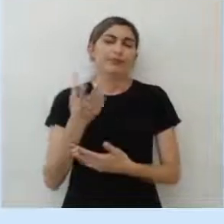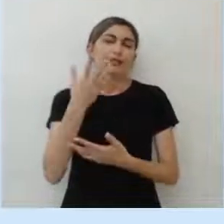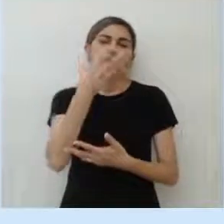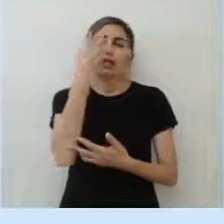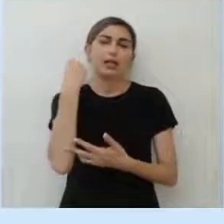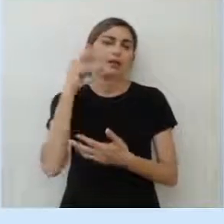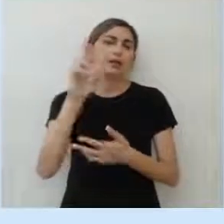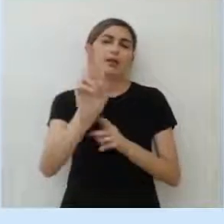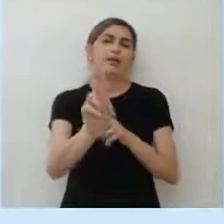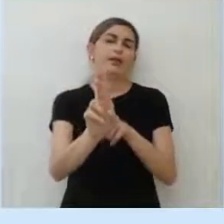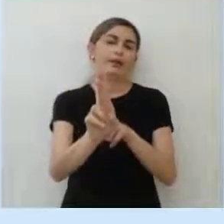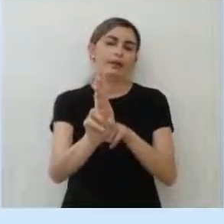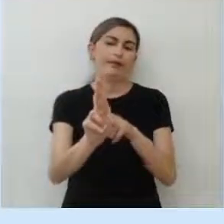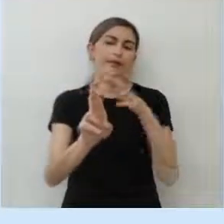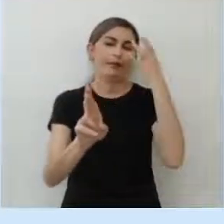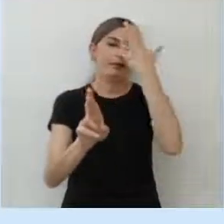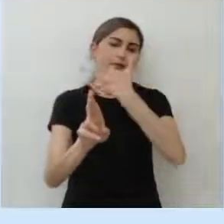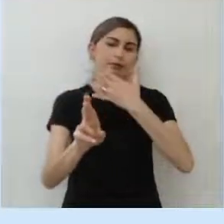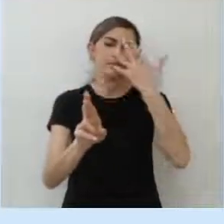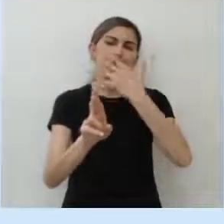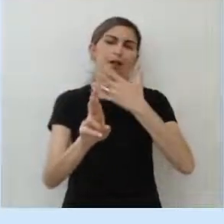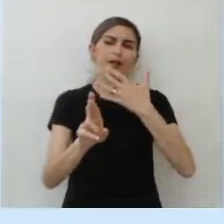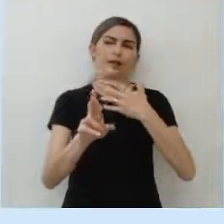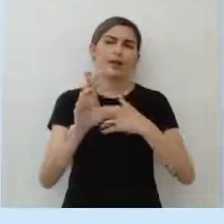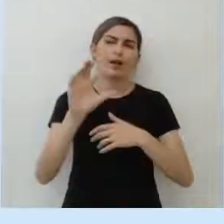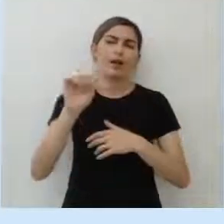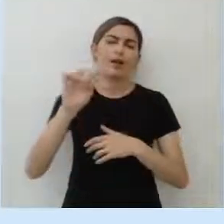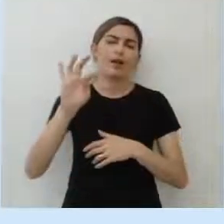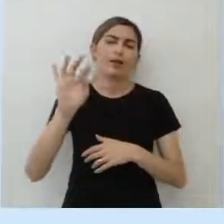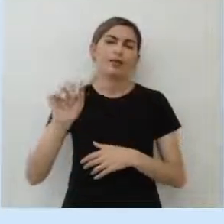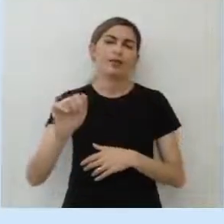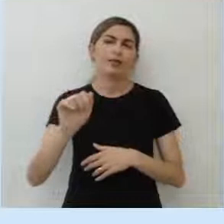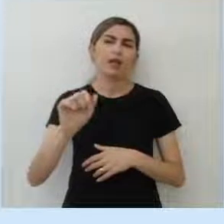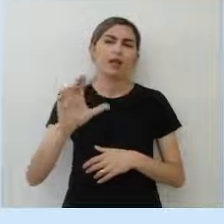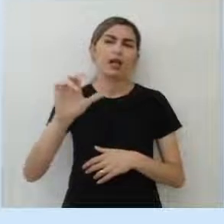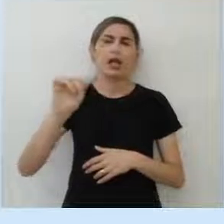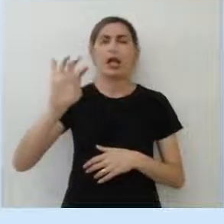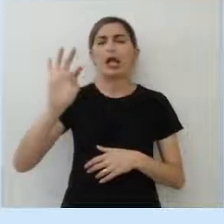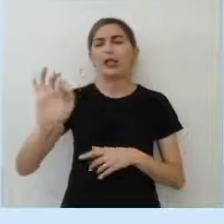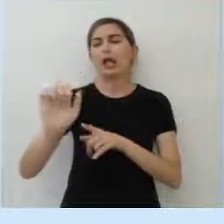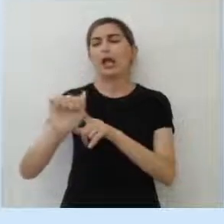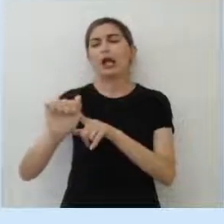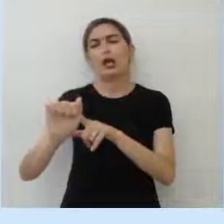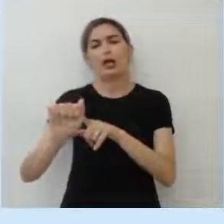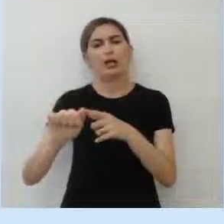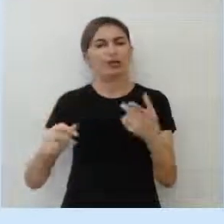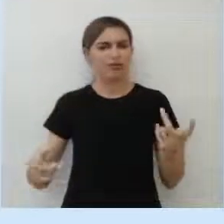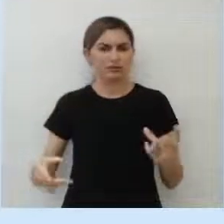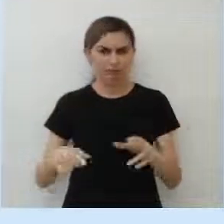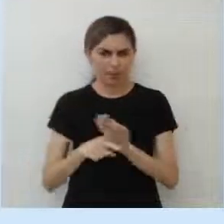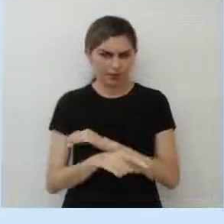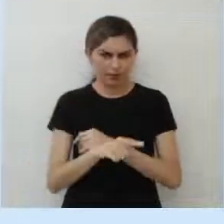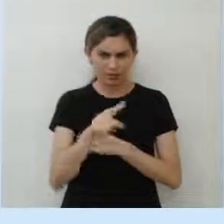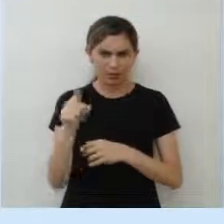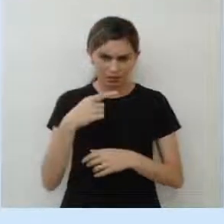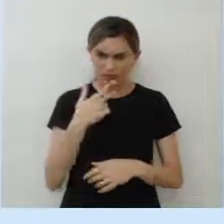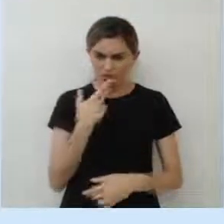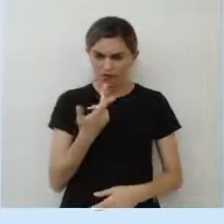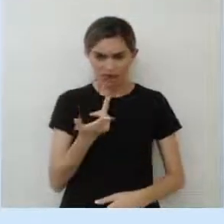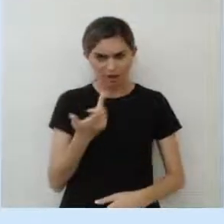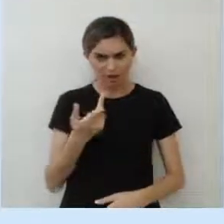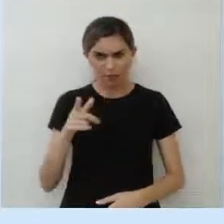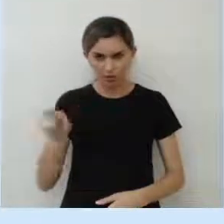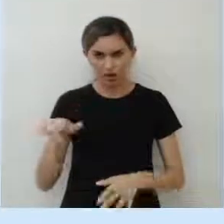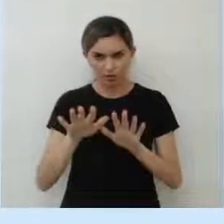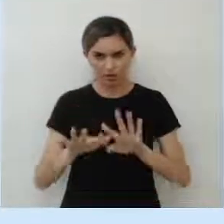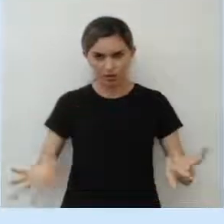do cantar, e aí acaba ficando o quê? Ele vai cantar. E aí eu pergunto a você, eu falo assim, gente? É